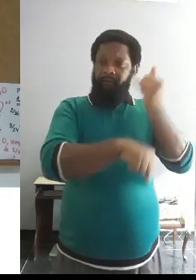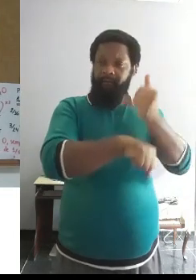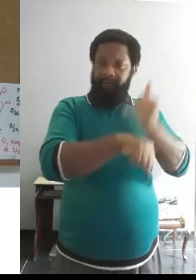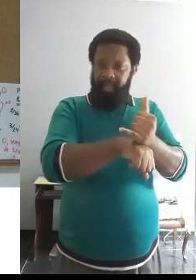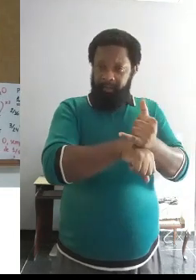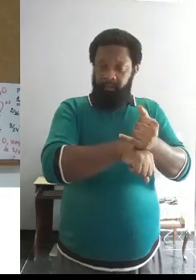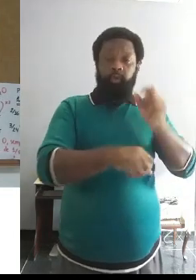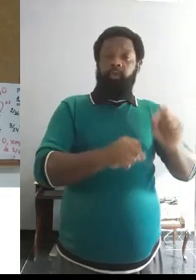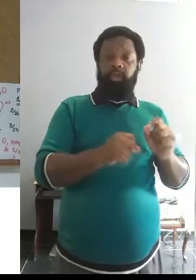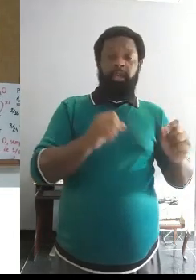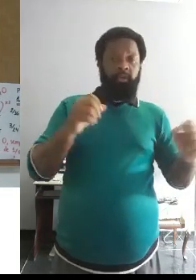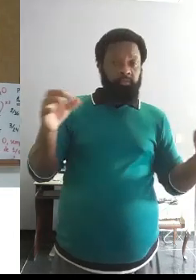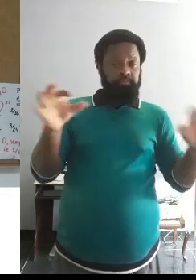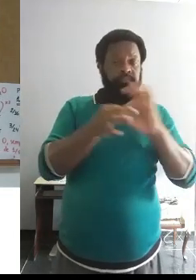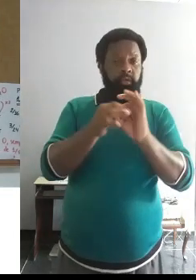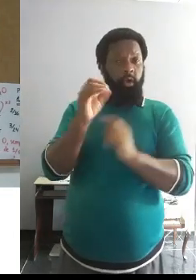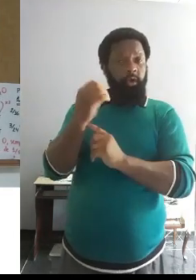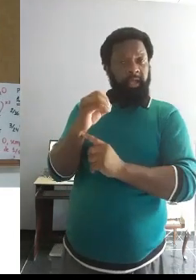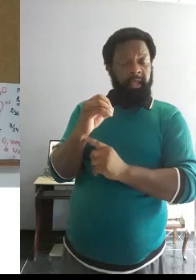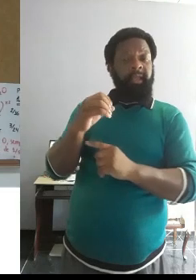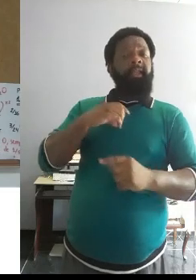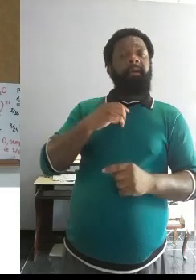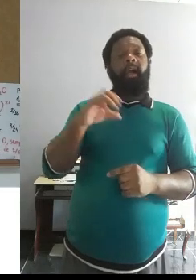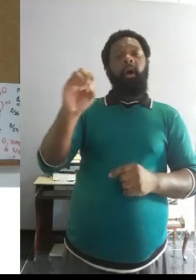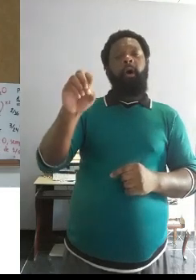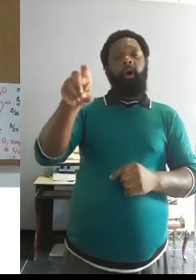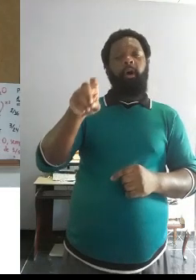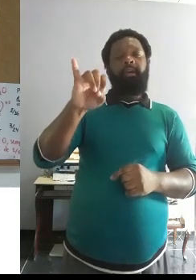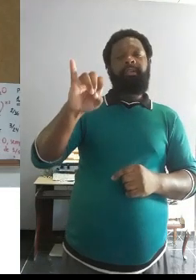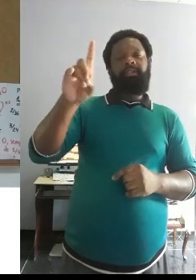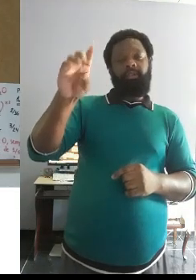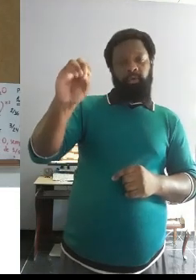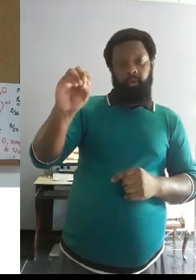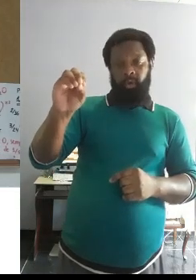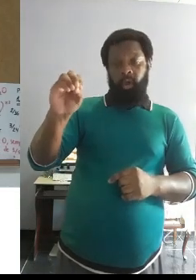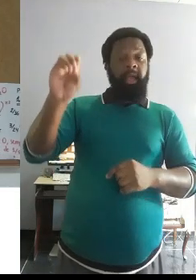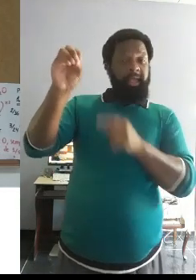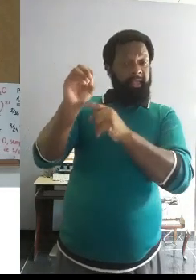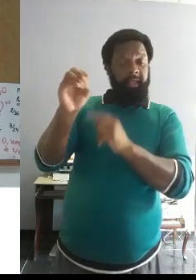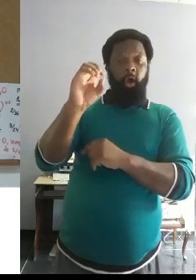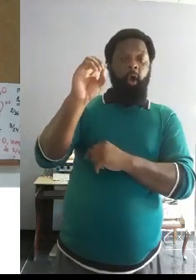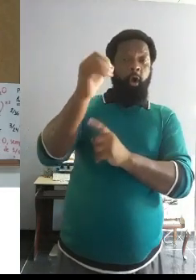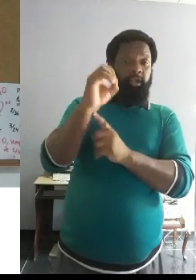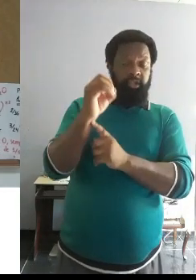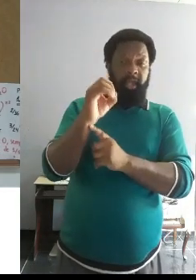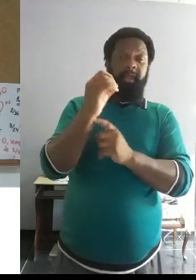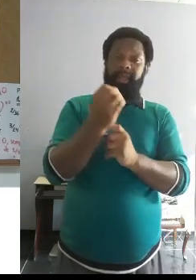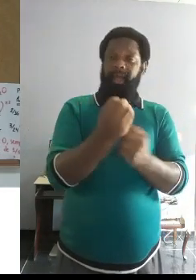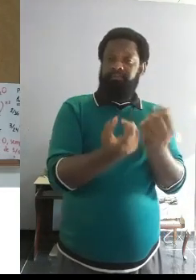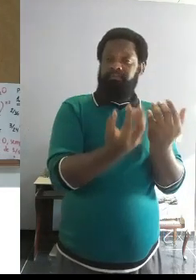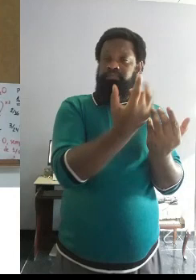sólido, ele reage com oxigênio e forma esse óxido. O oxigênio que era gasoso, ele aparece desse